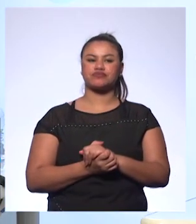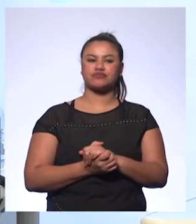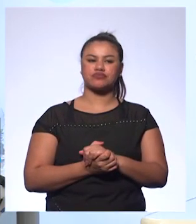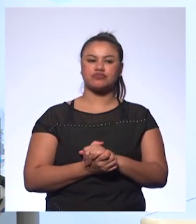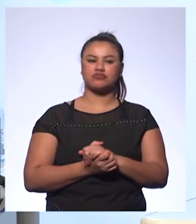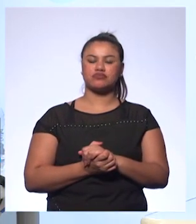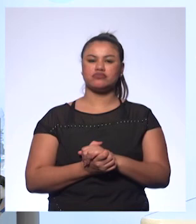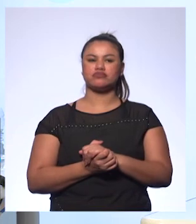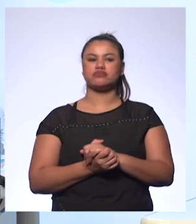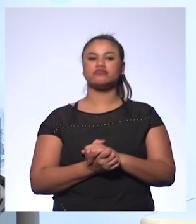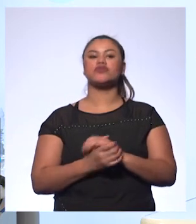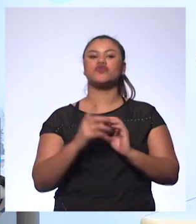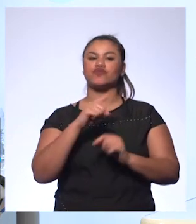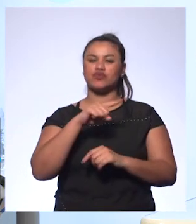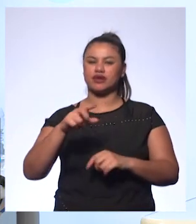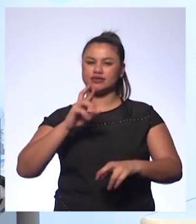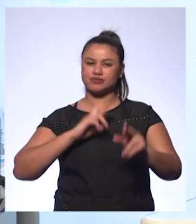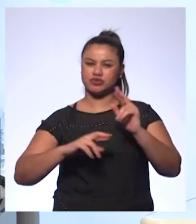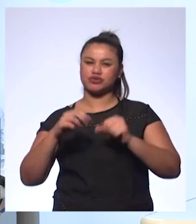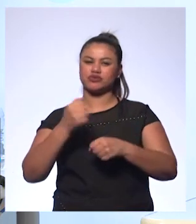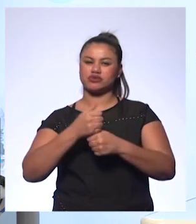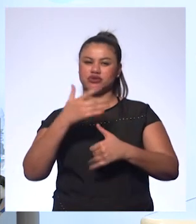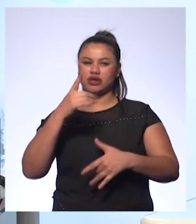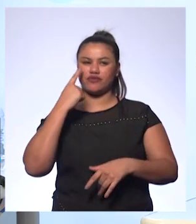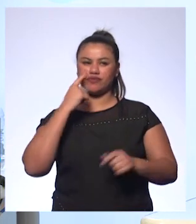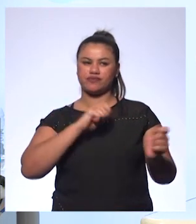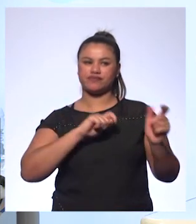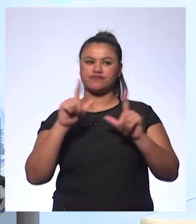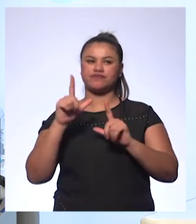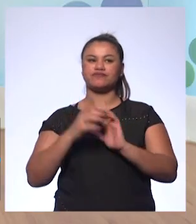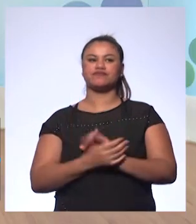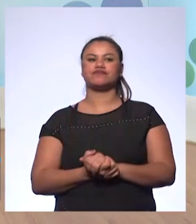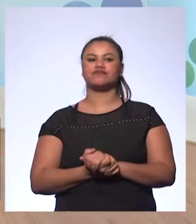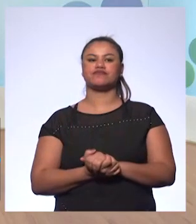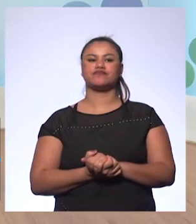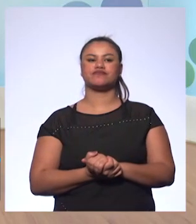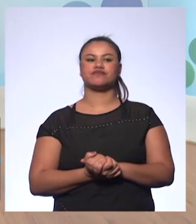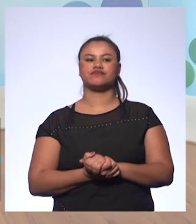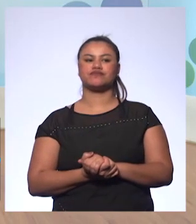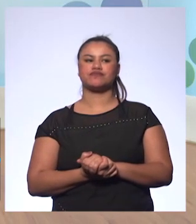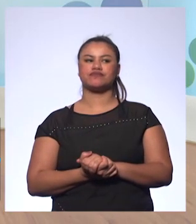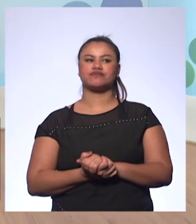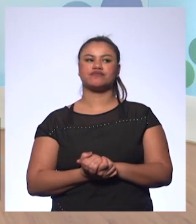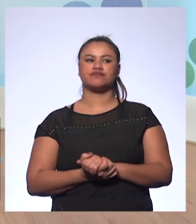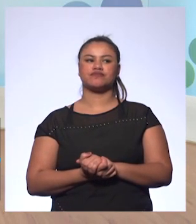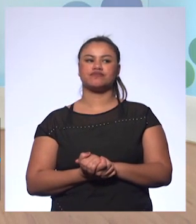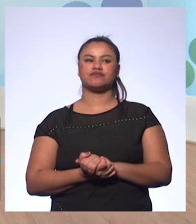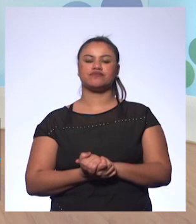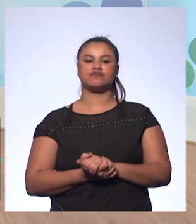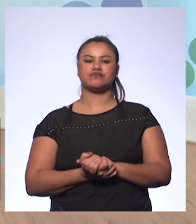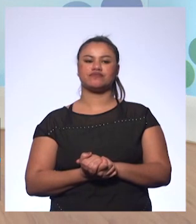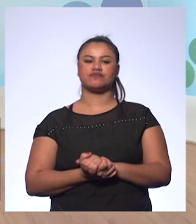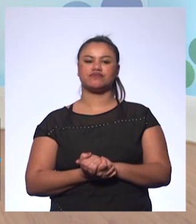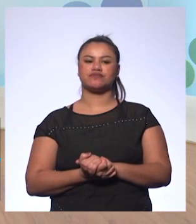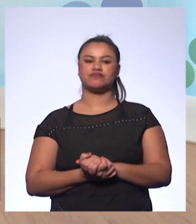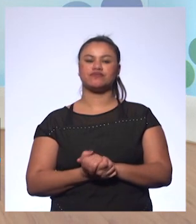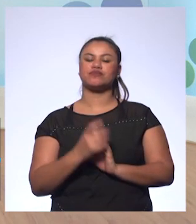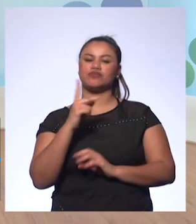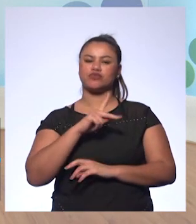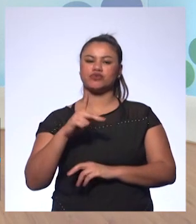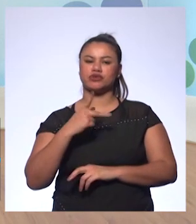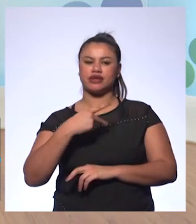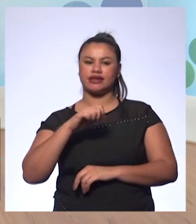chat de you will get married Tá certo também eu vou colocar a resposta aí na tela a professora Kelen colocou ela usou o in the